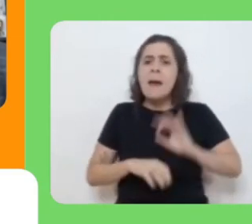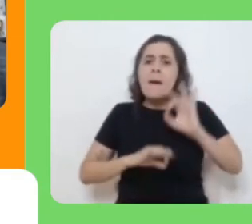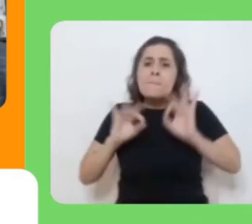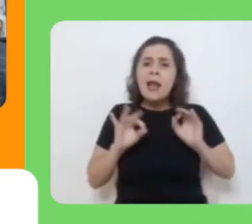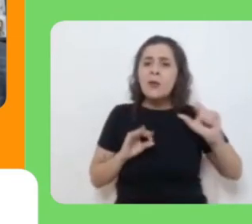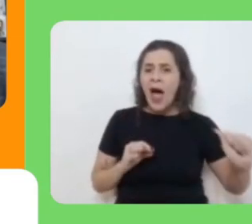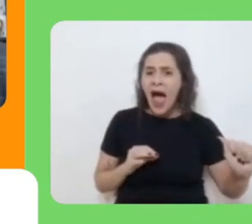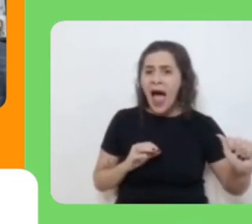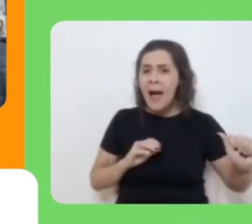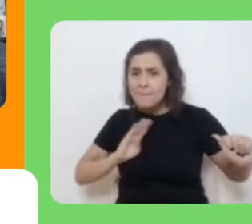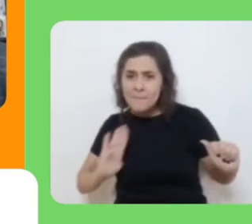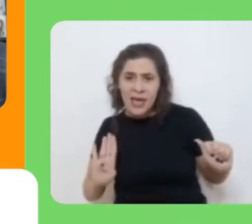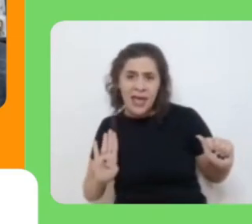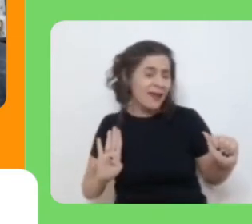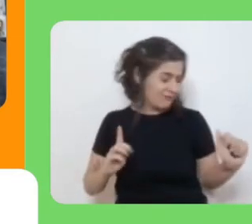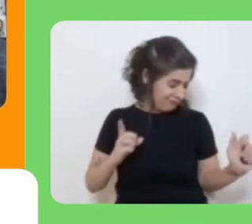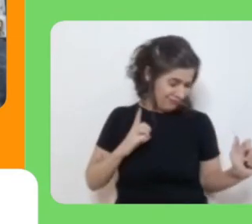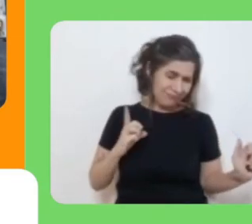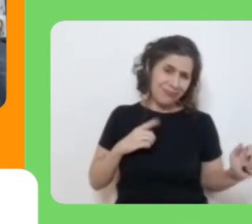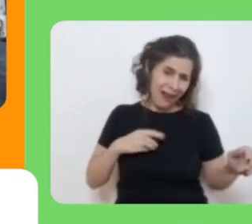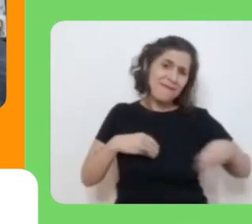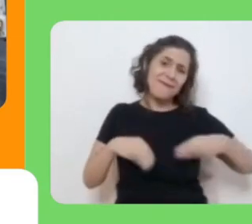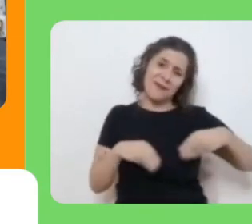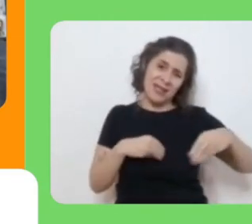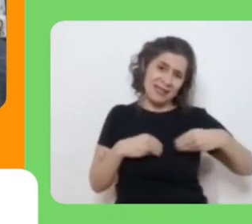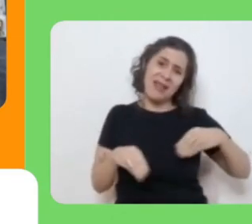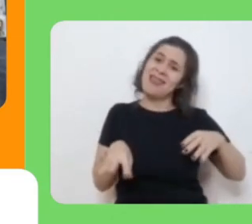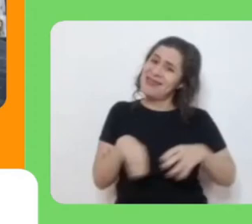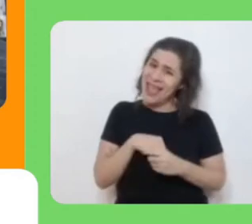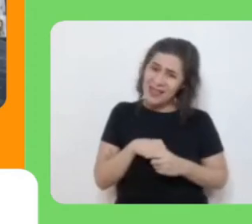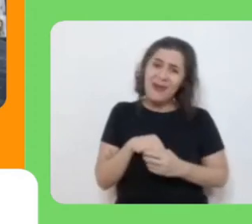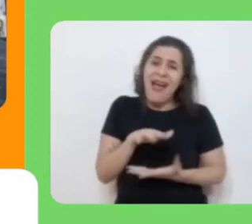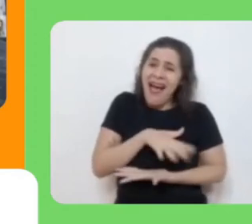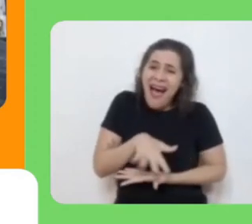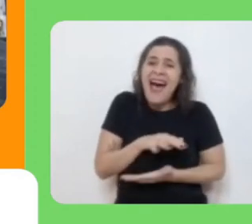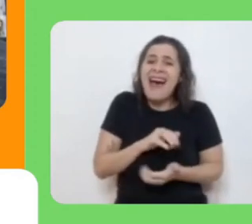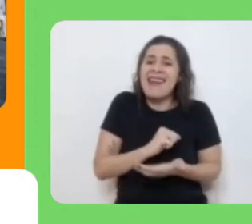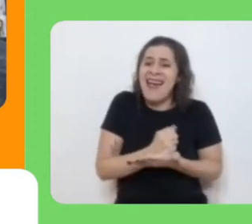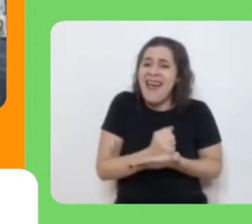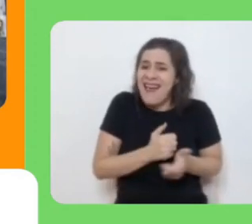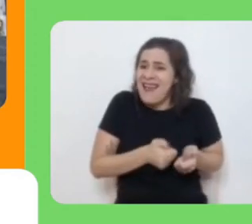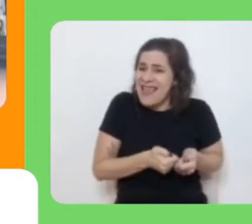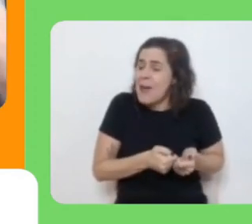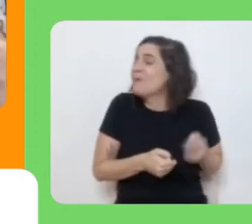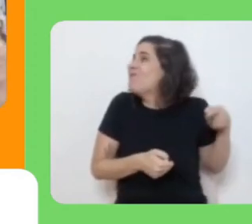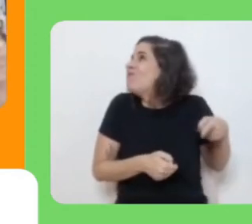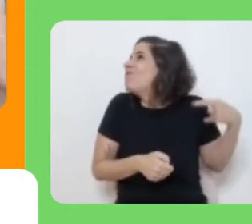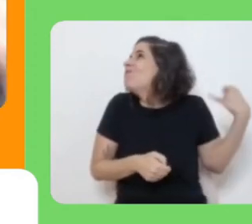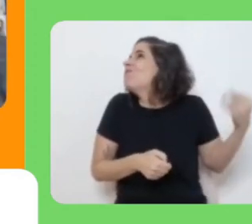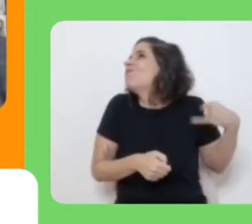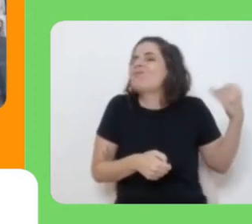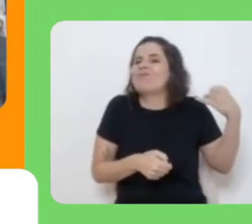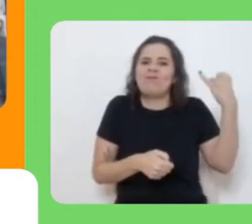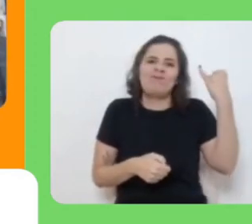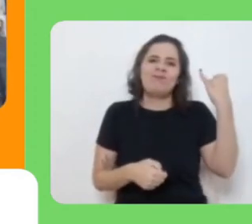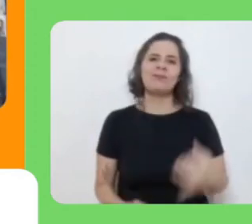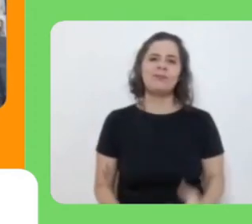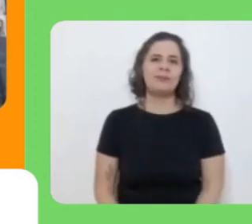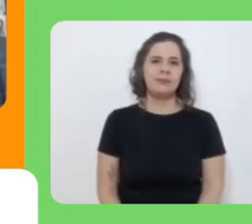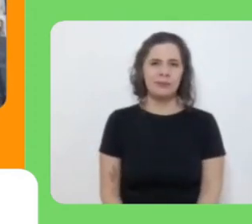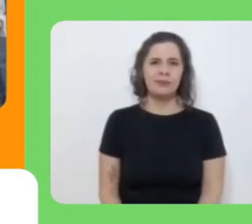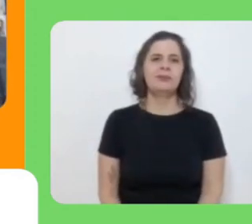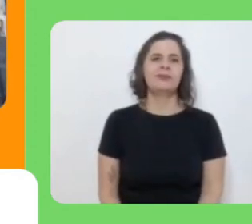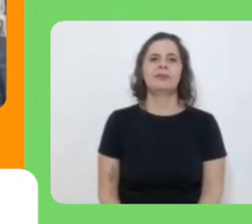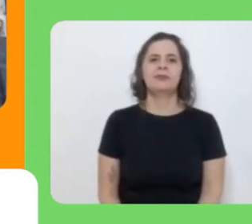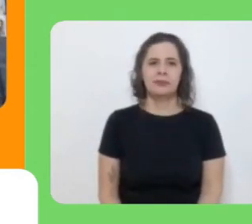acho que essa flexibilidade também dentro da indústria de games brasileira sempre foi muito importante. Sim, sem dúvida,